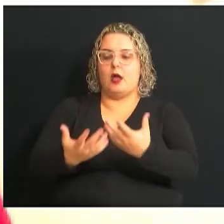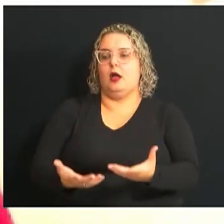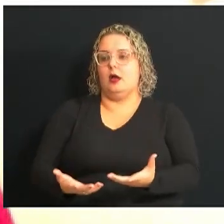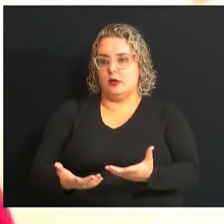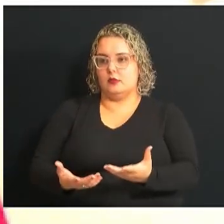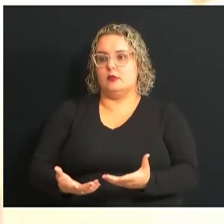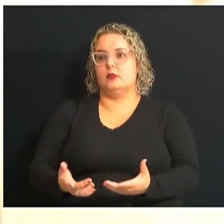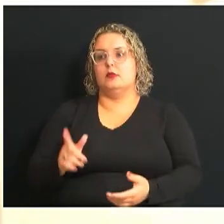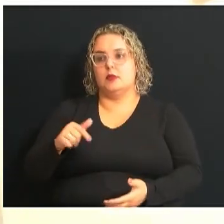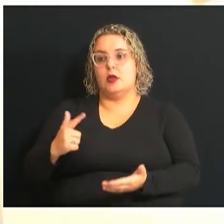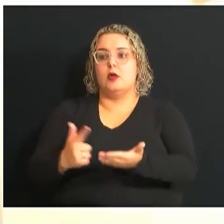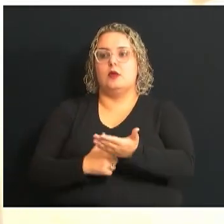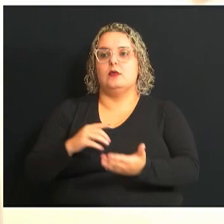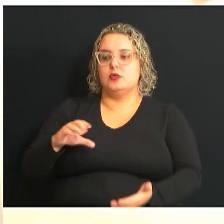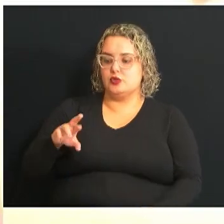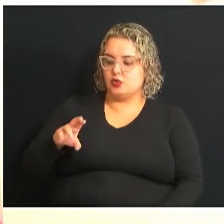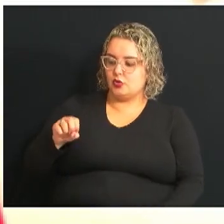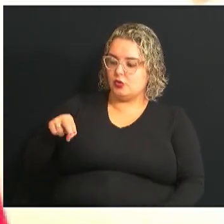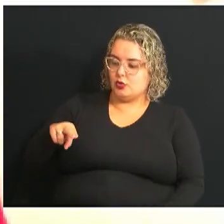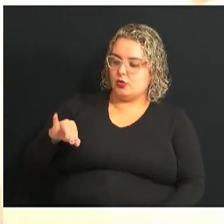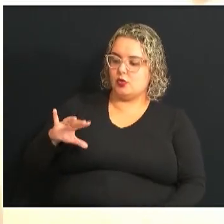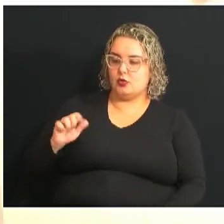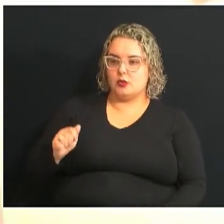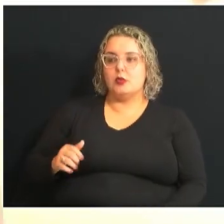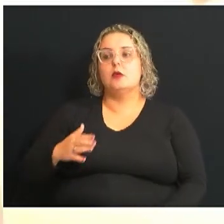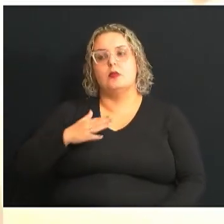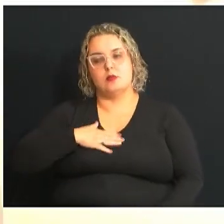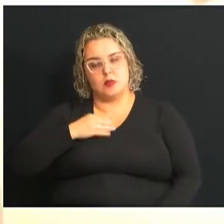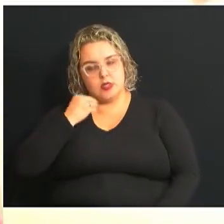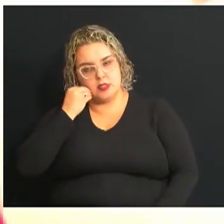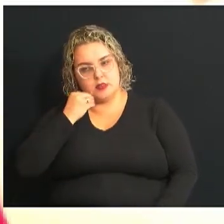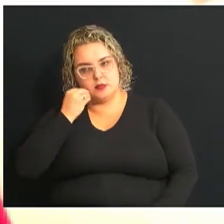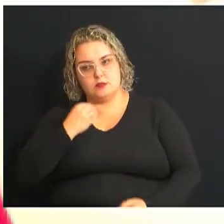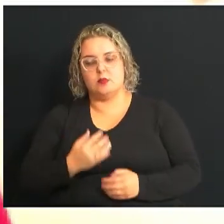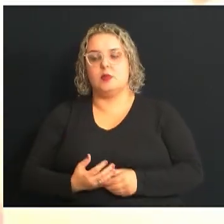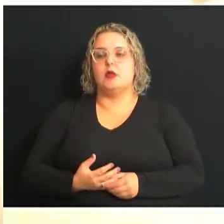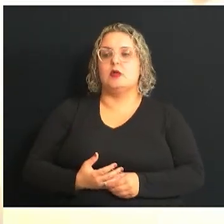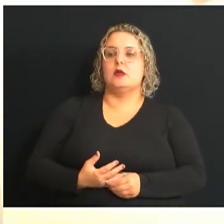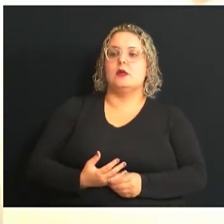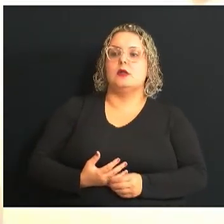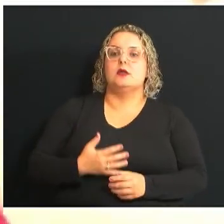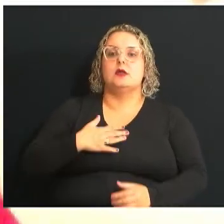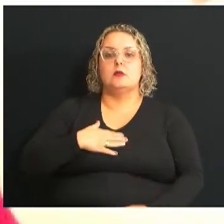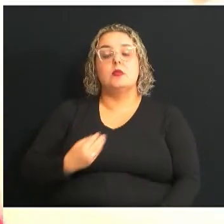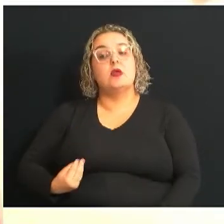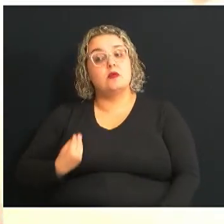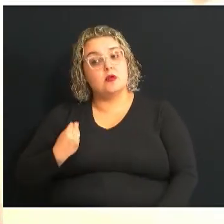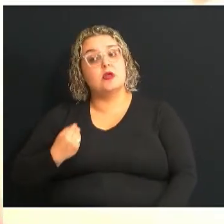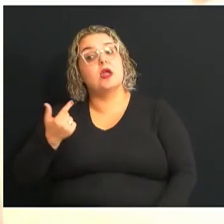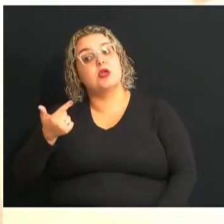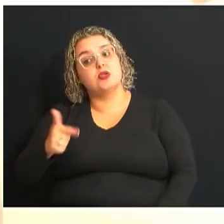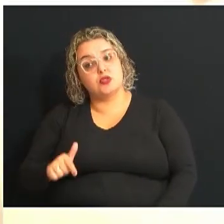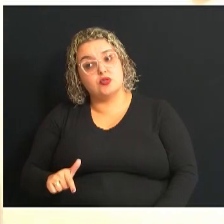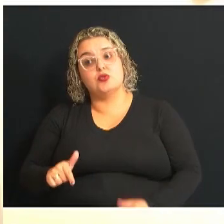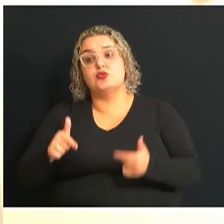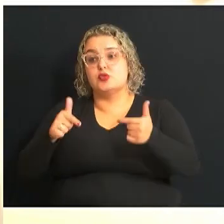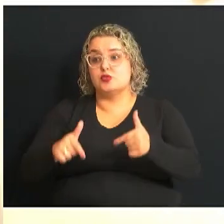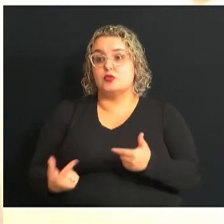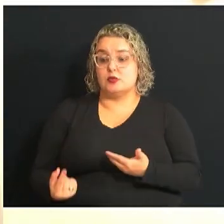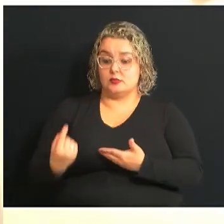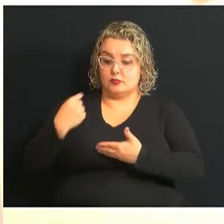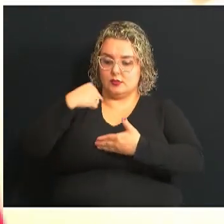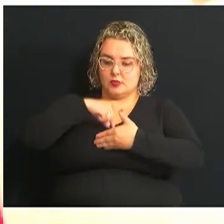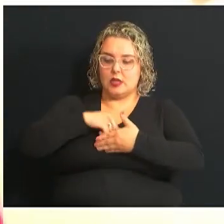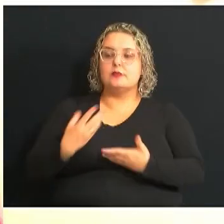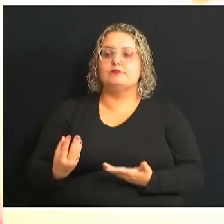de crônicas sobre essa minha experiência, né? Essa minha vivência, que de novo vem de um lugar muito íntimo, porque